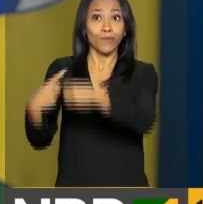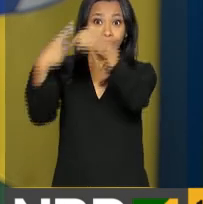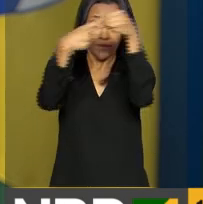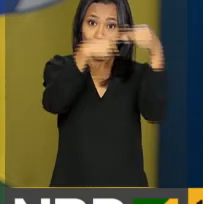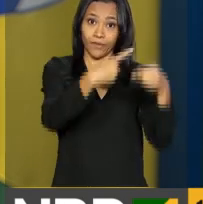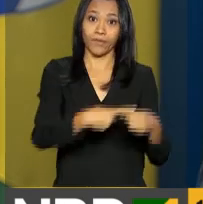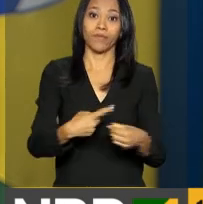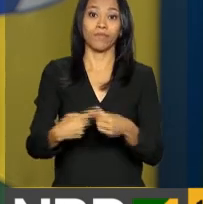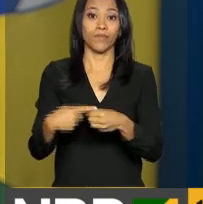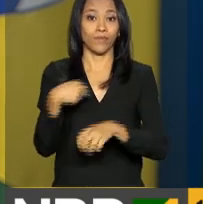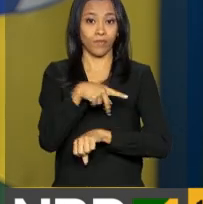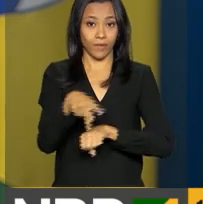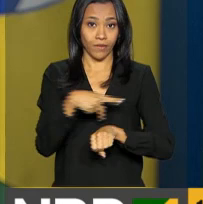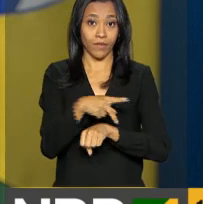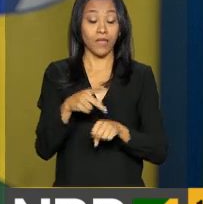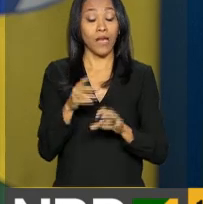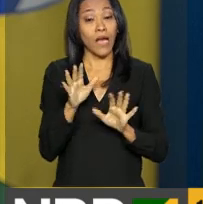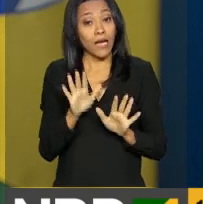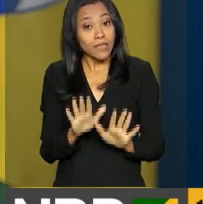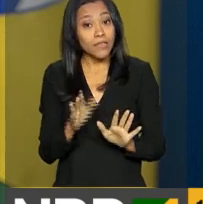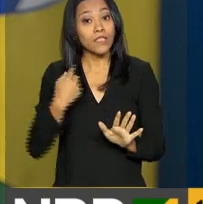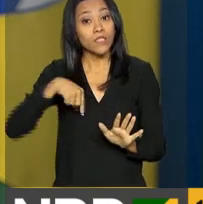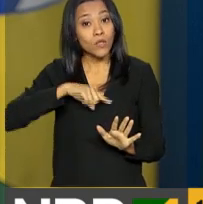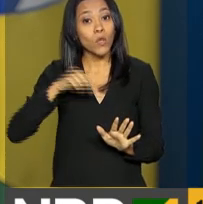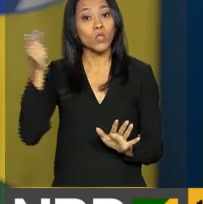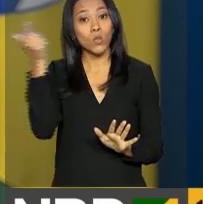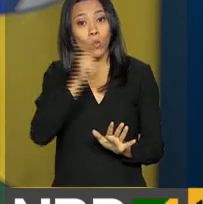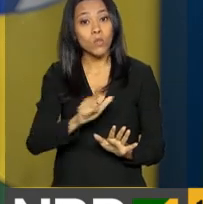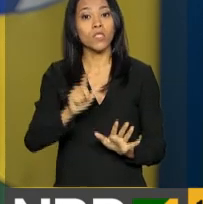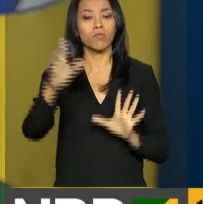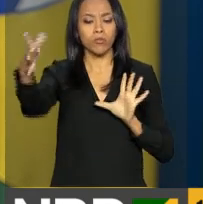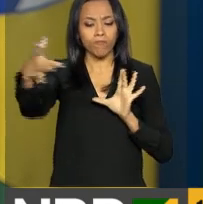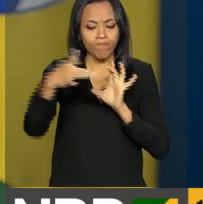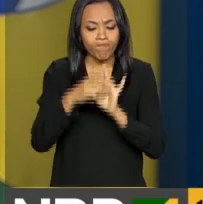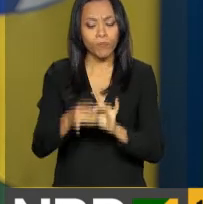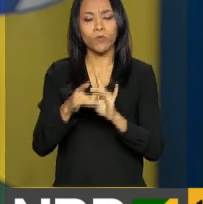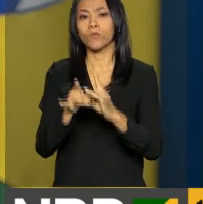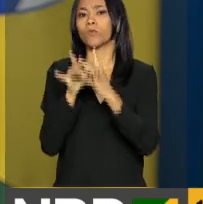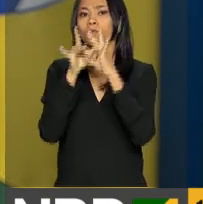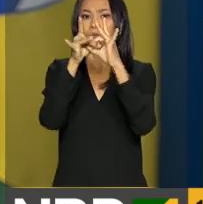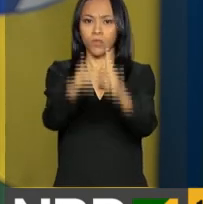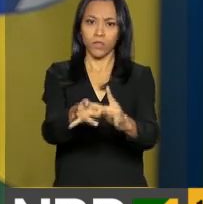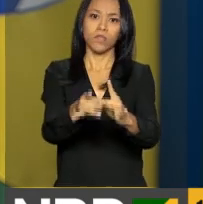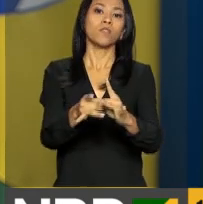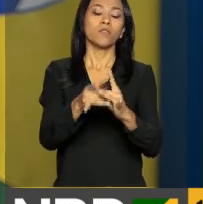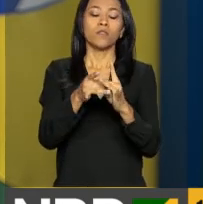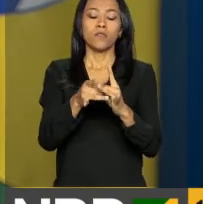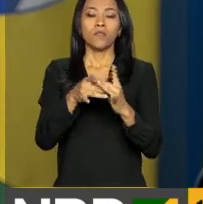que nós possamos repactuar, em definitivo, a Federação Brasileira. E